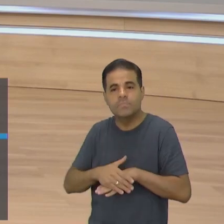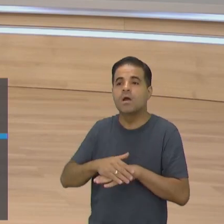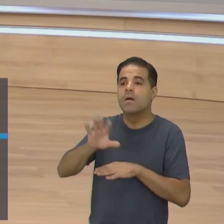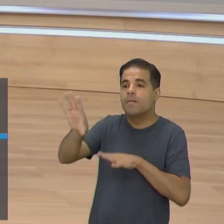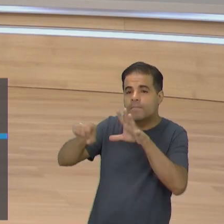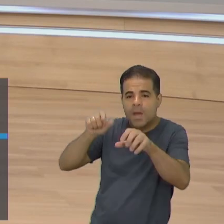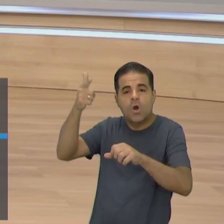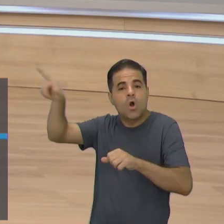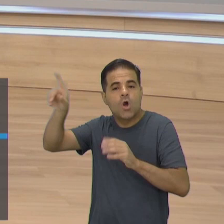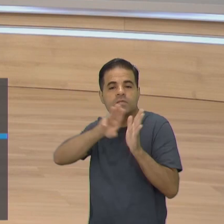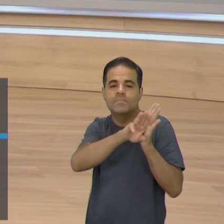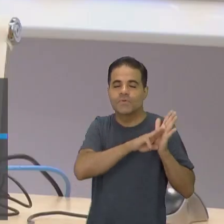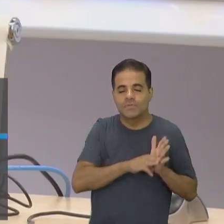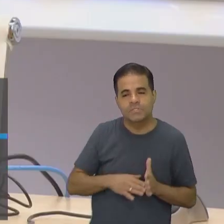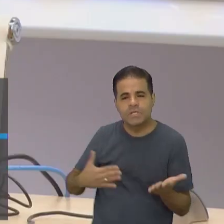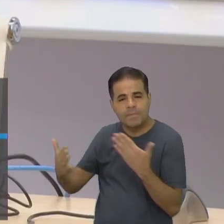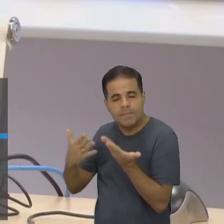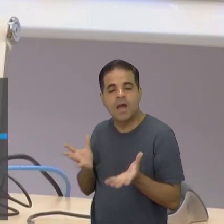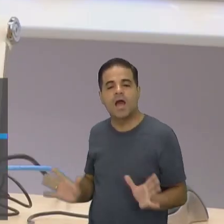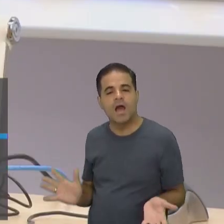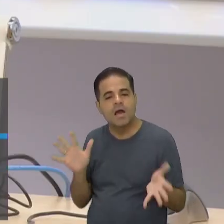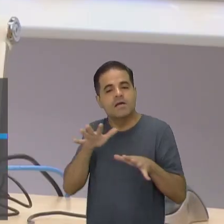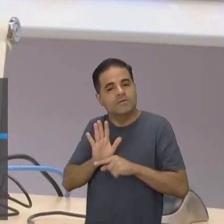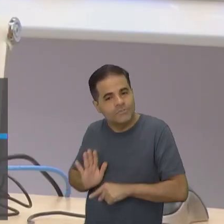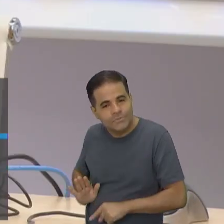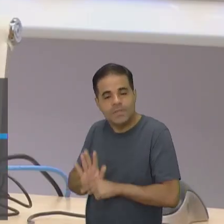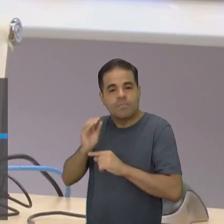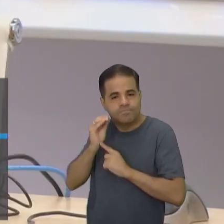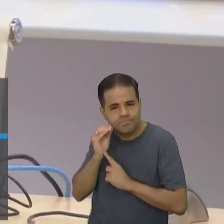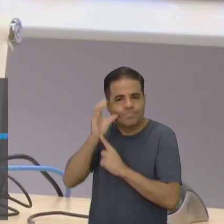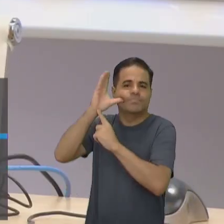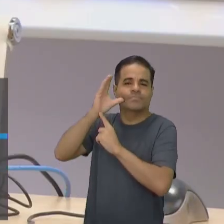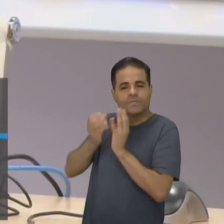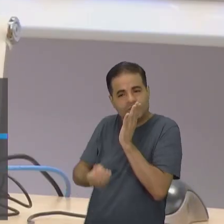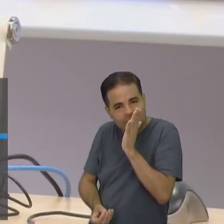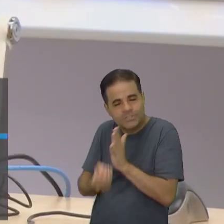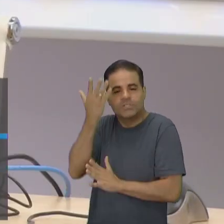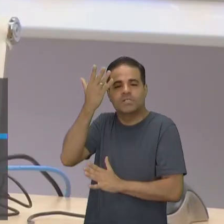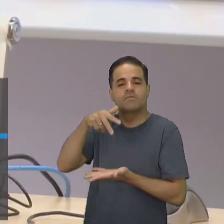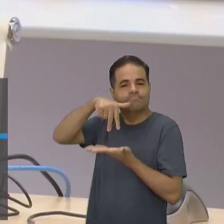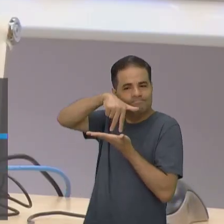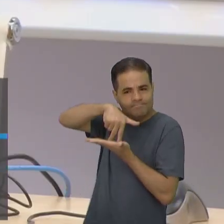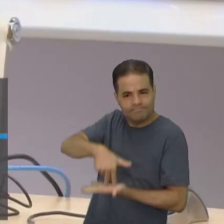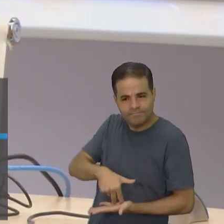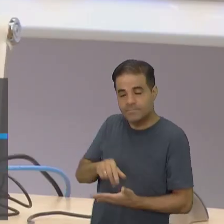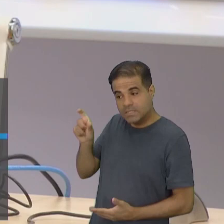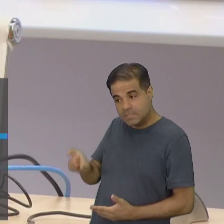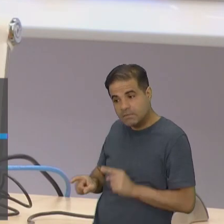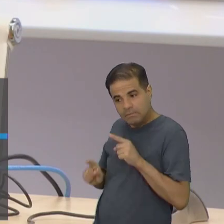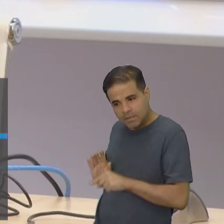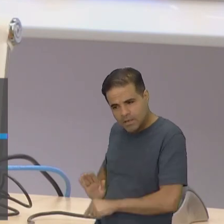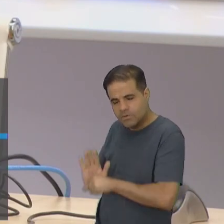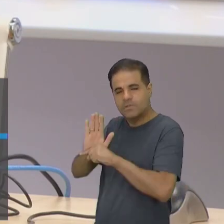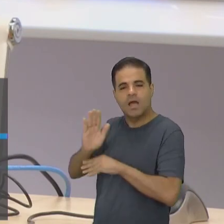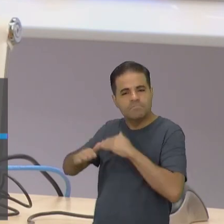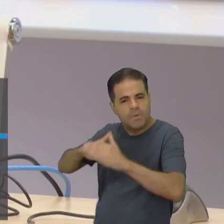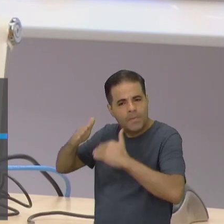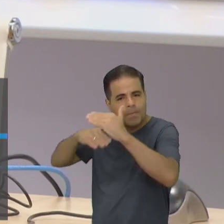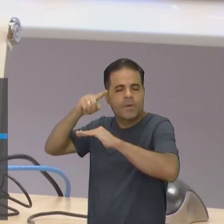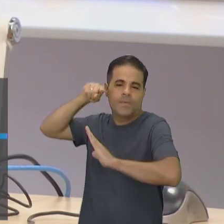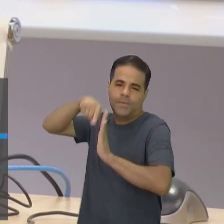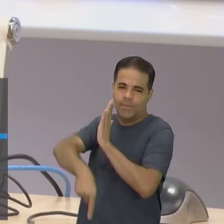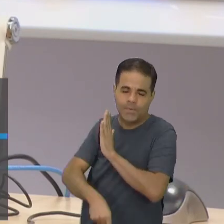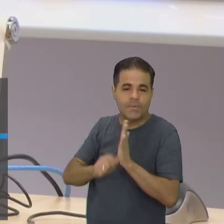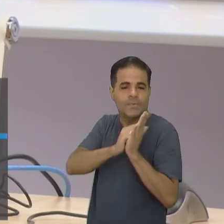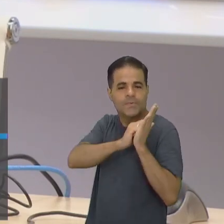também metodologias ativas que agreguem conhecimento, que gerem o protagonismo no estudante, para que eu possa estar aprofundando